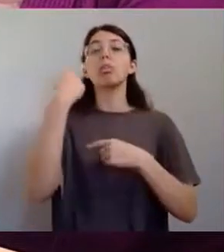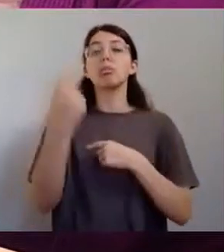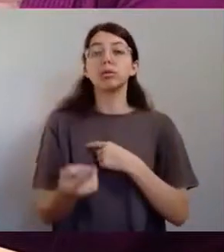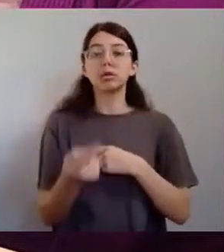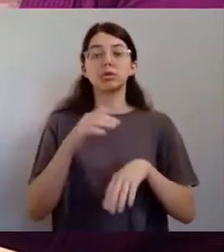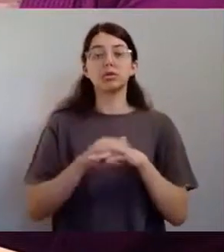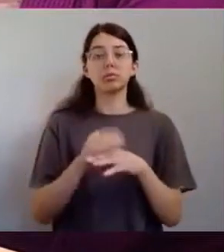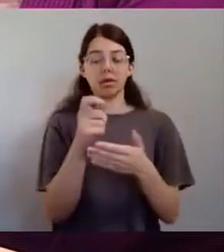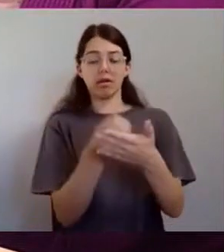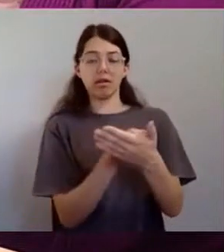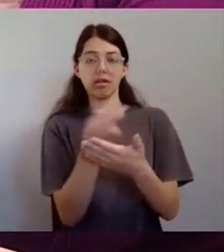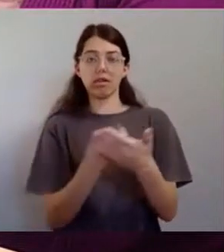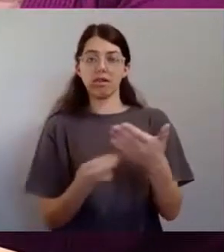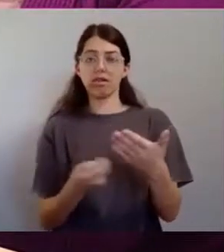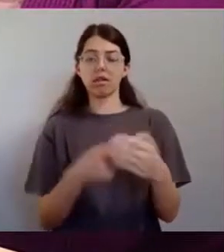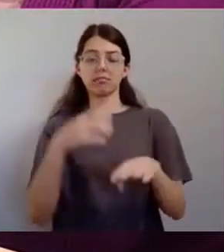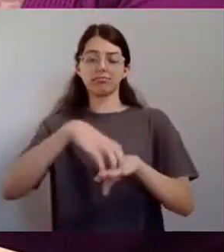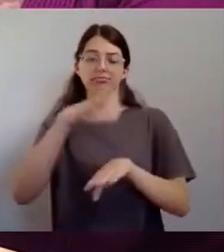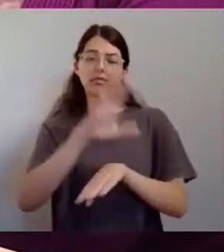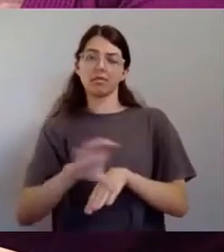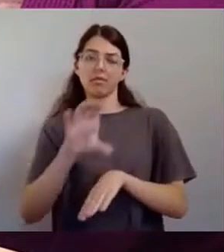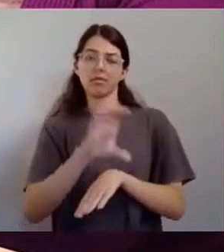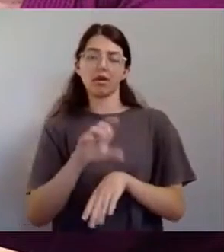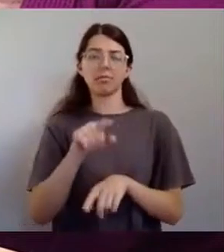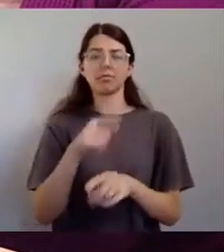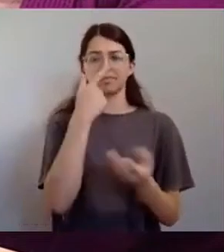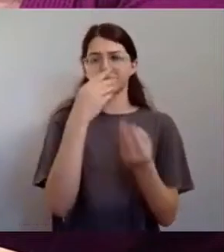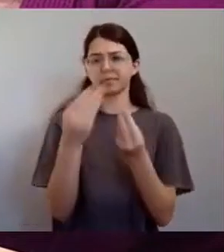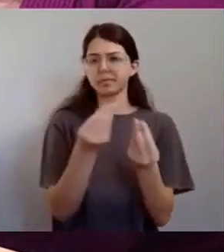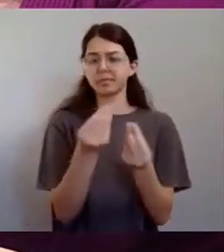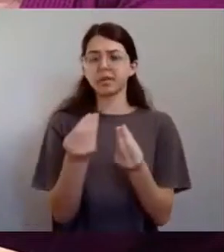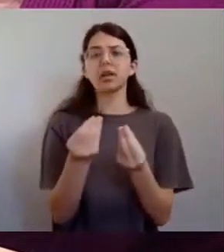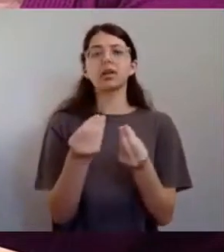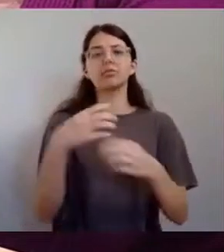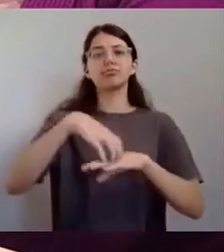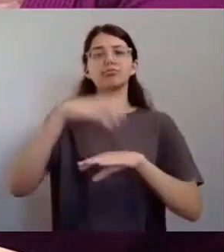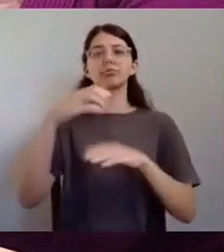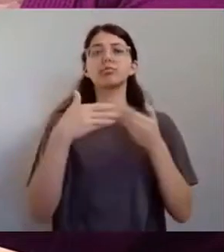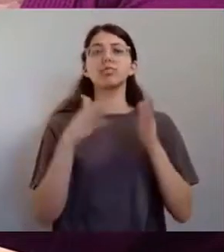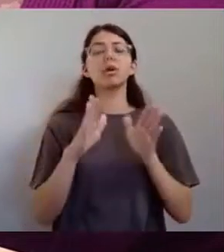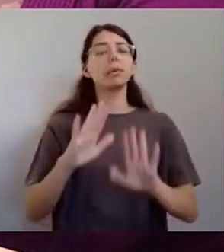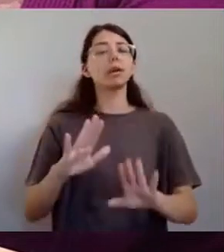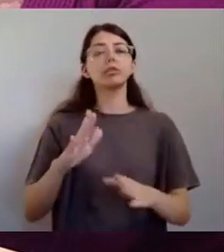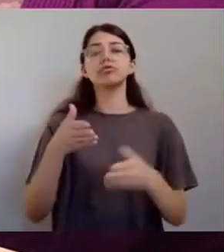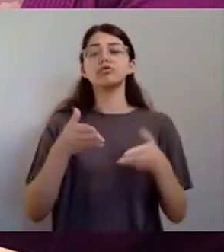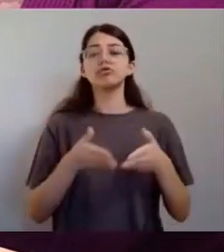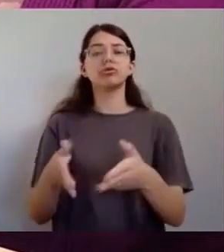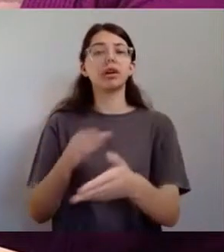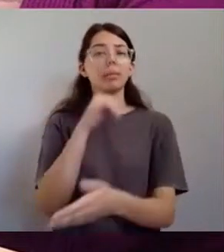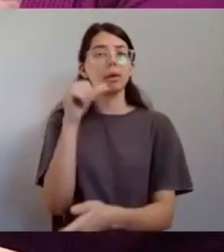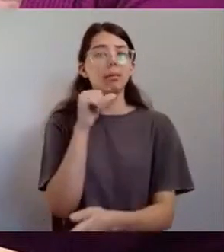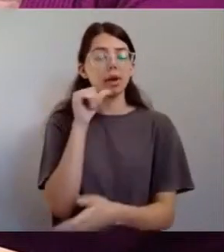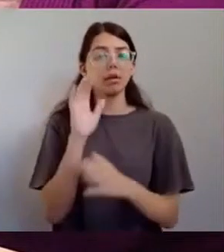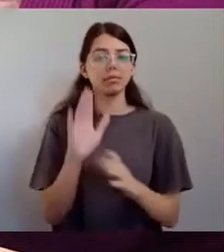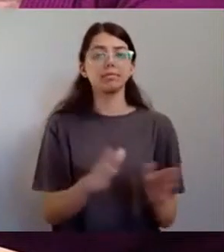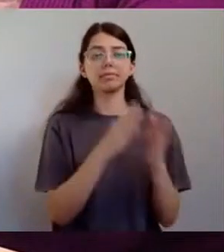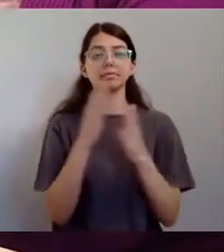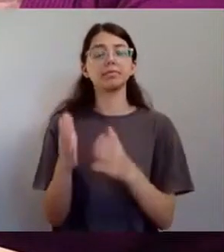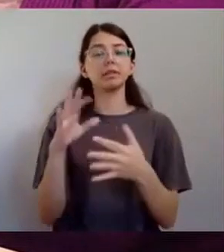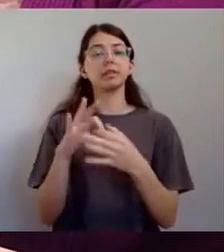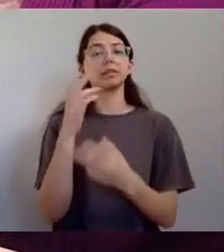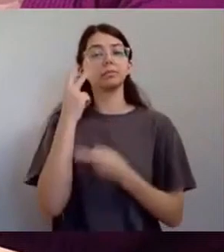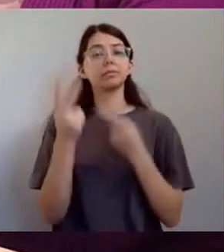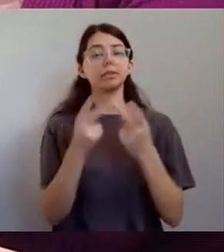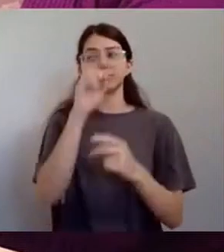deste loteamento parece-nos que o loteamento irá abrir sem essa estrada. Ainda relativamente à avaliação de impacto